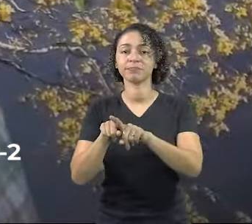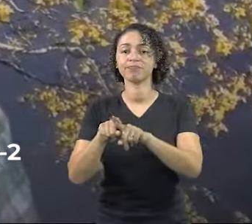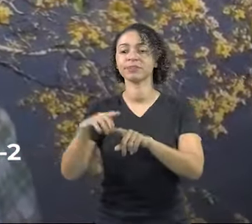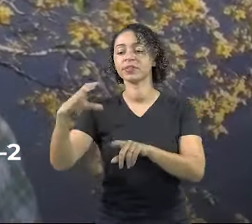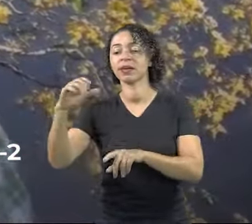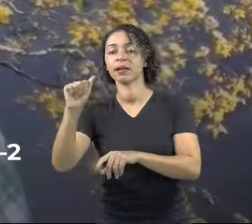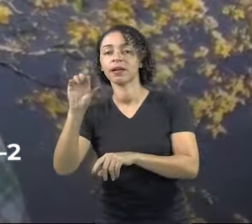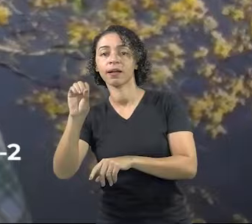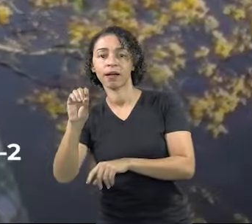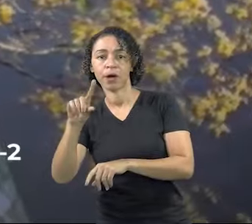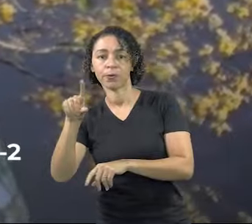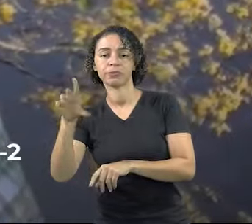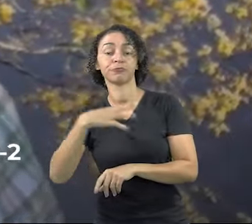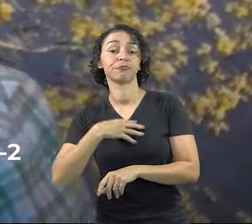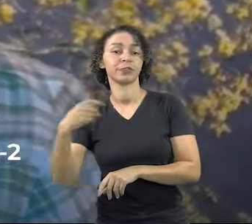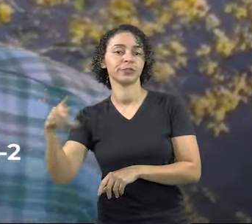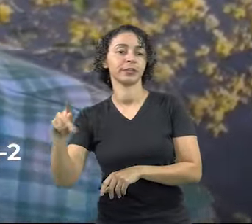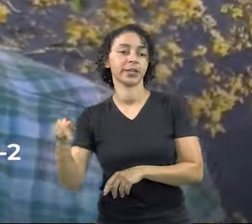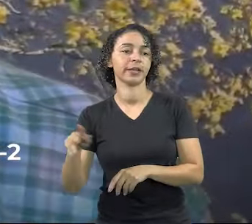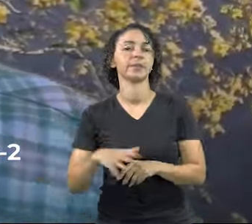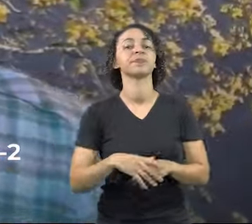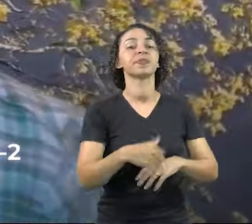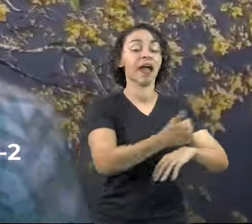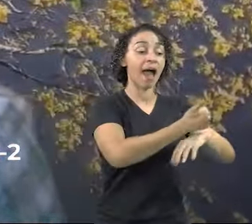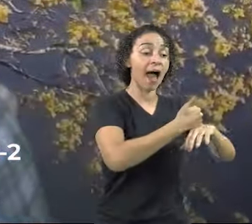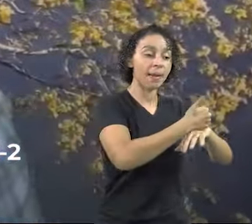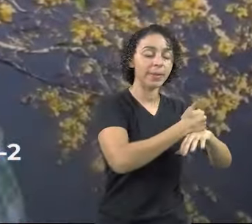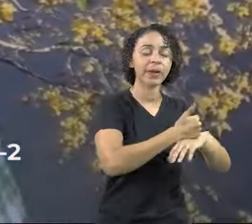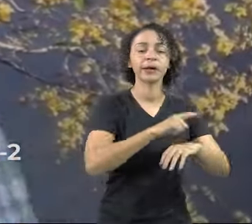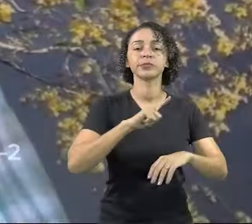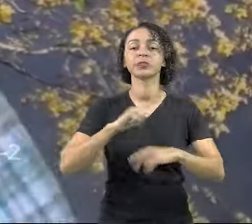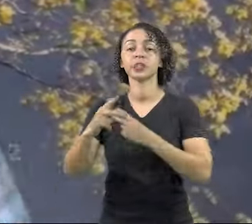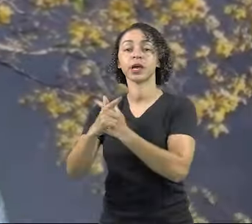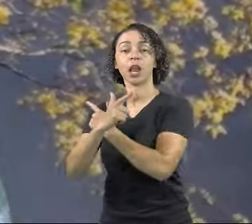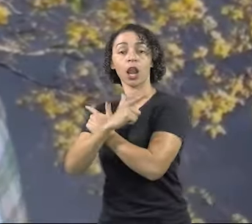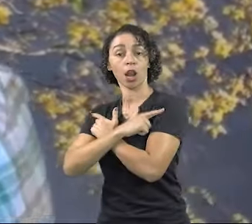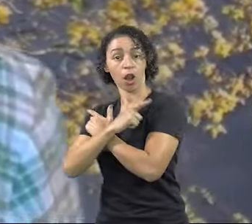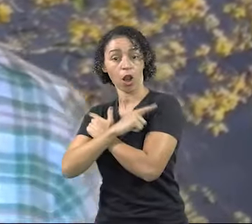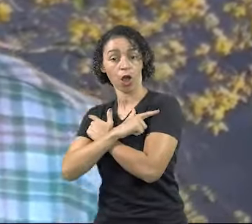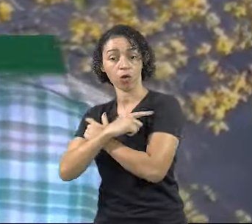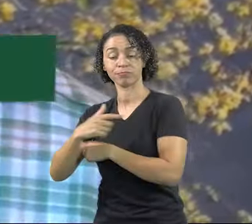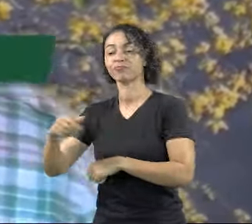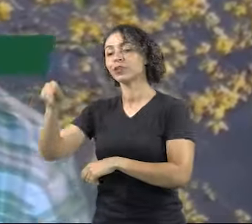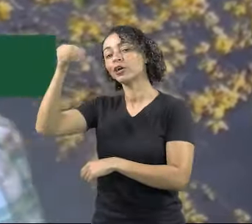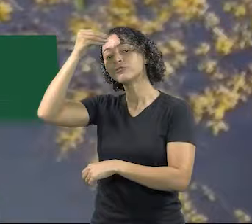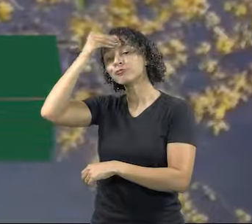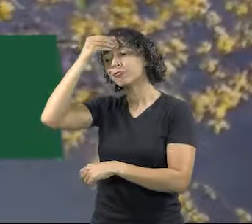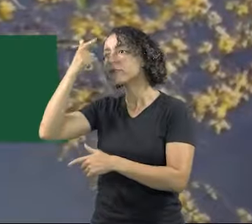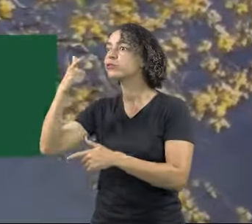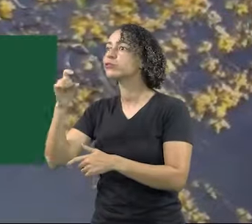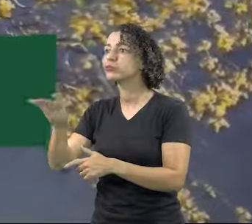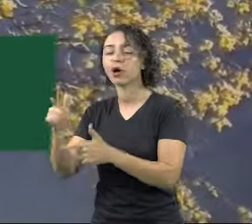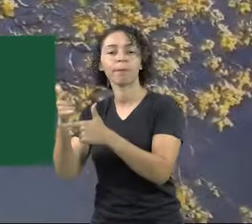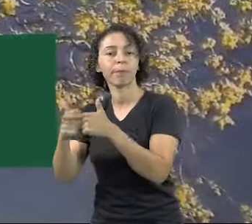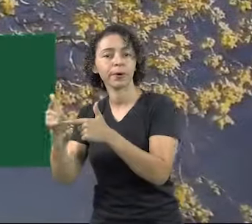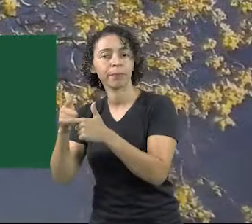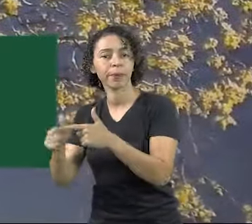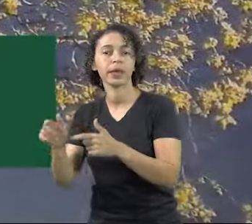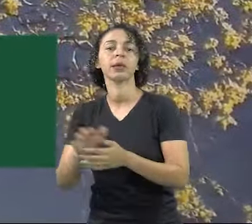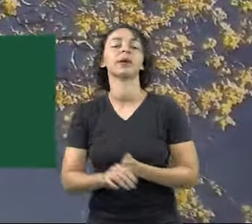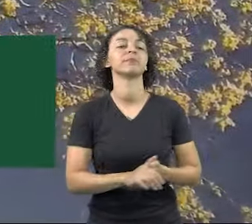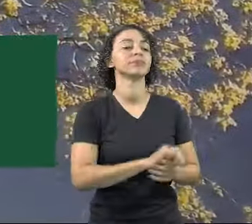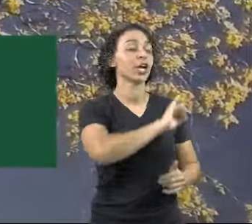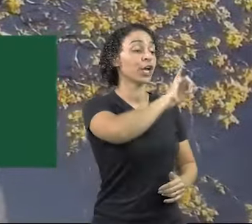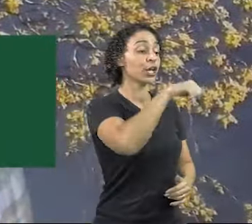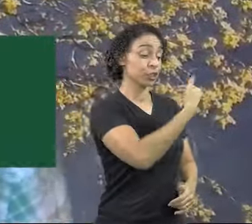seu filho cão você vê que Abraão tinha Ló o sobrinho dele que toda hora causava problemas você